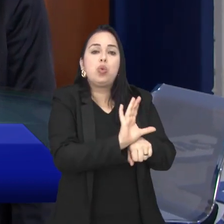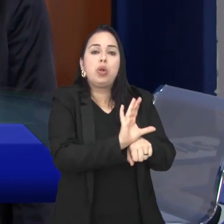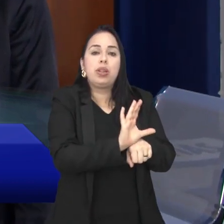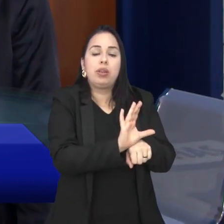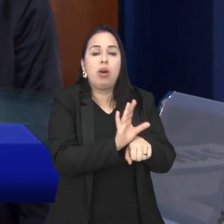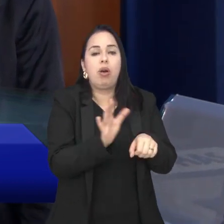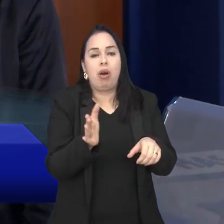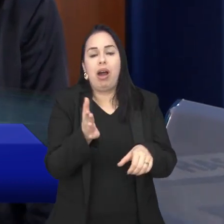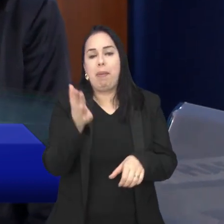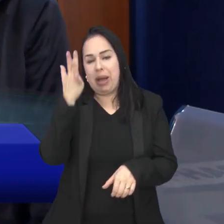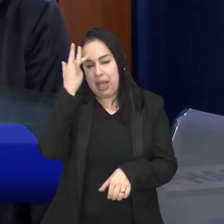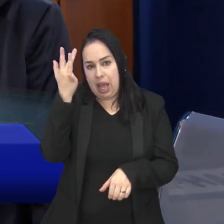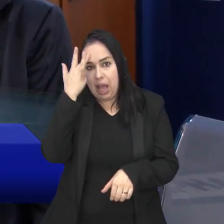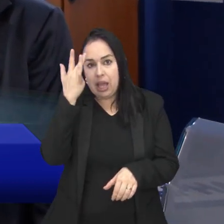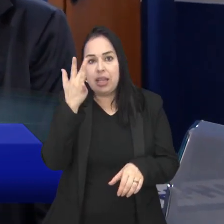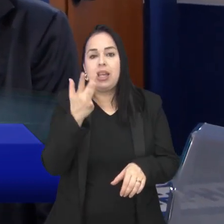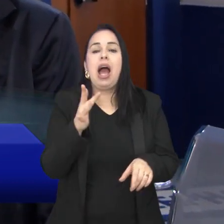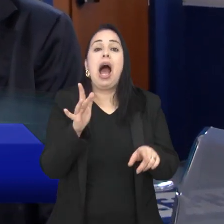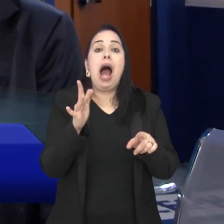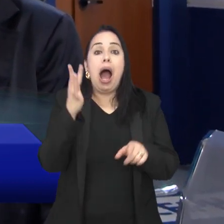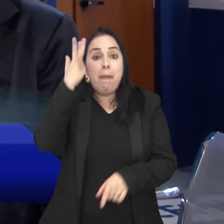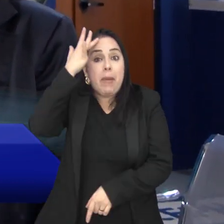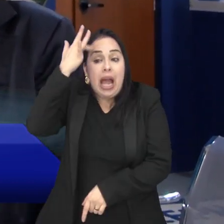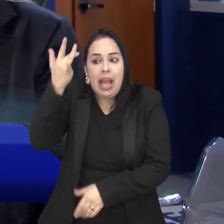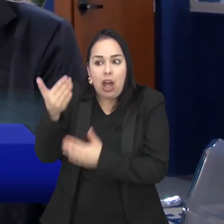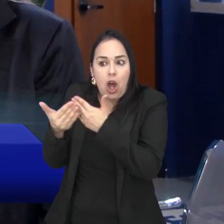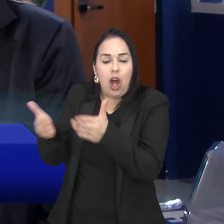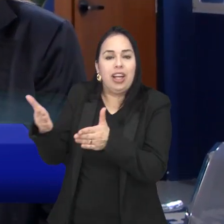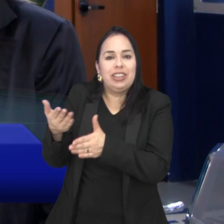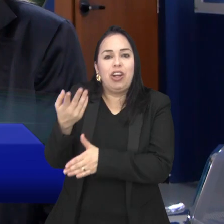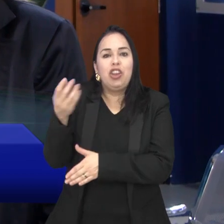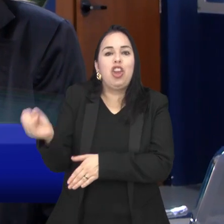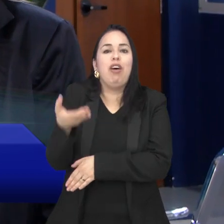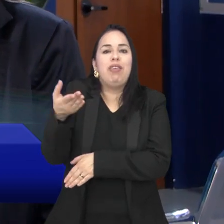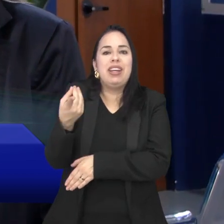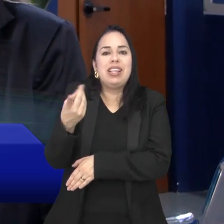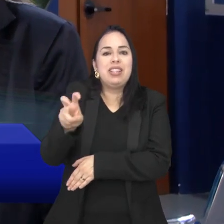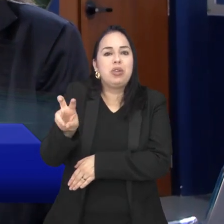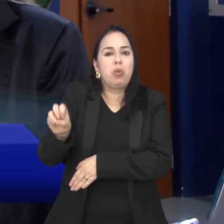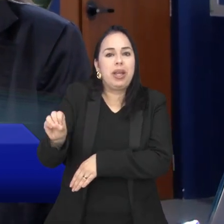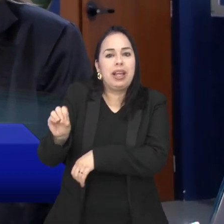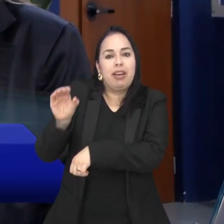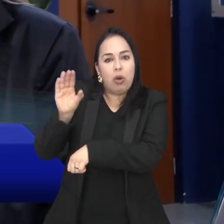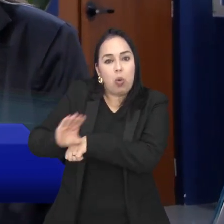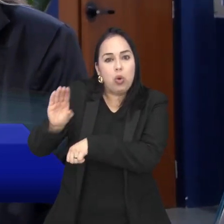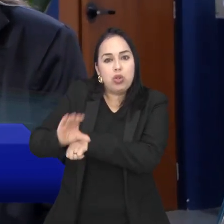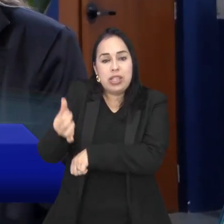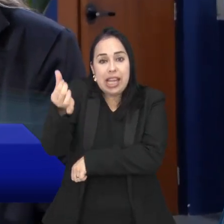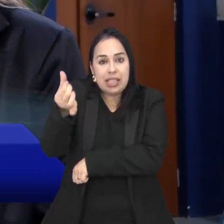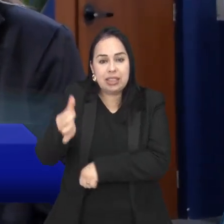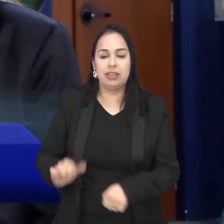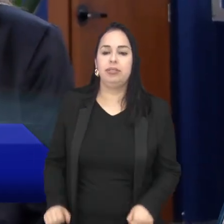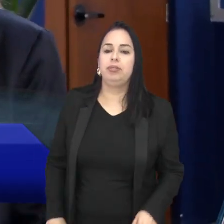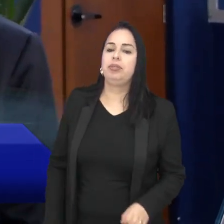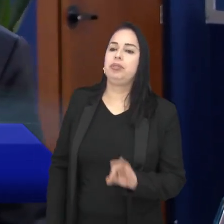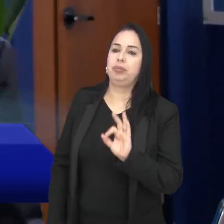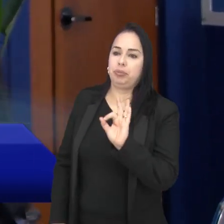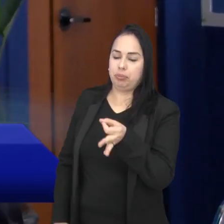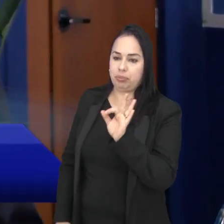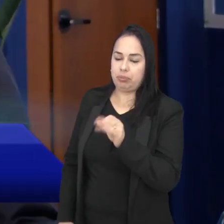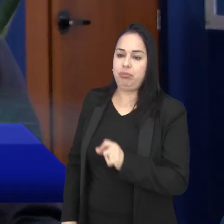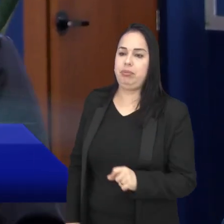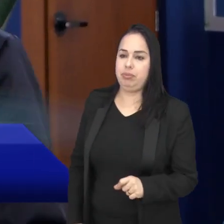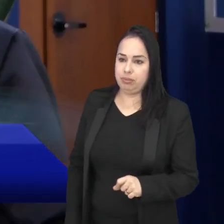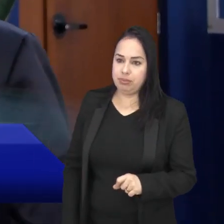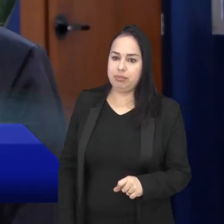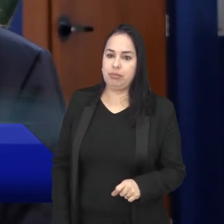E, aliás, hoje não, amanhã. E amanhã também abrem outras 150 vagas para outros 6 cursos, né? Seria mais ou menos isso. Isso